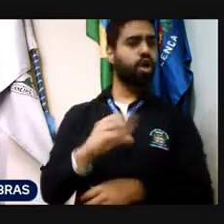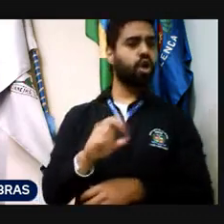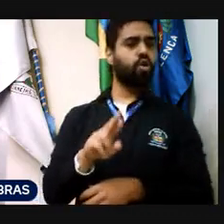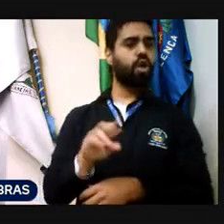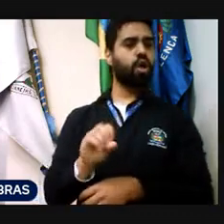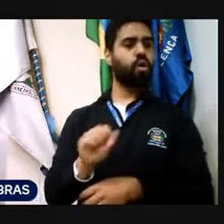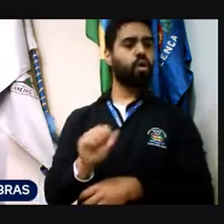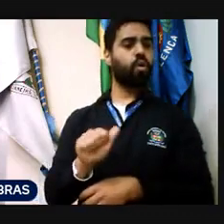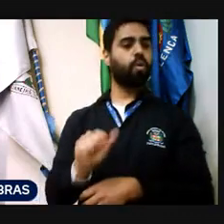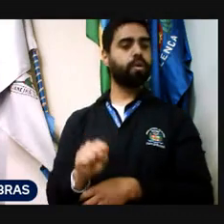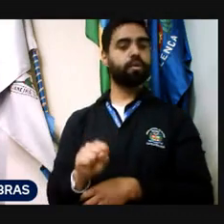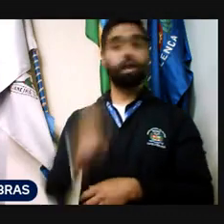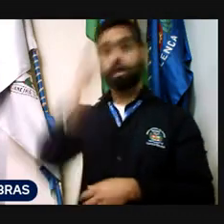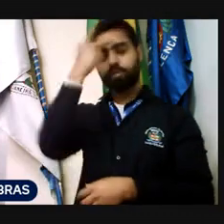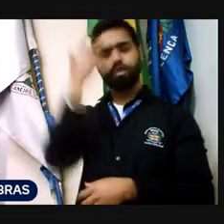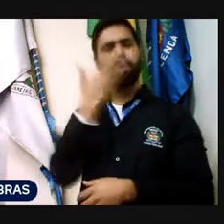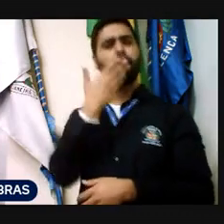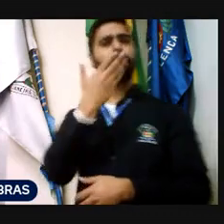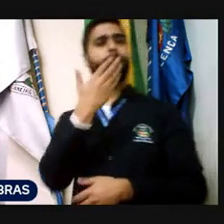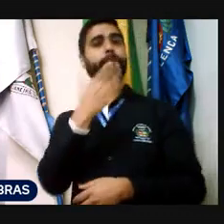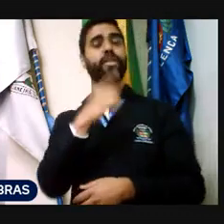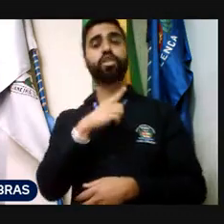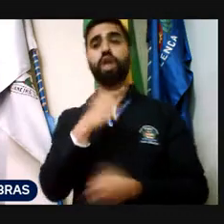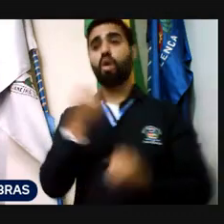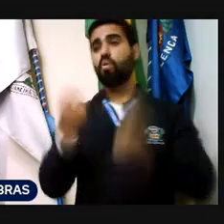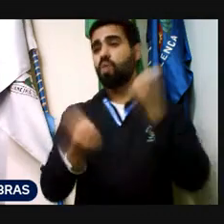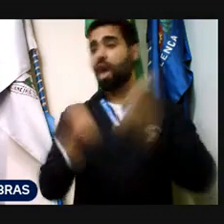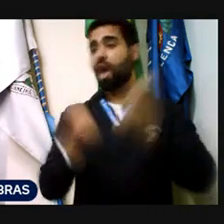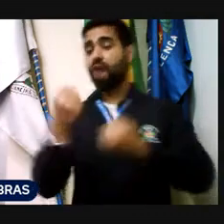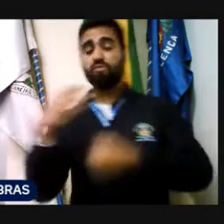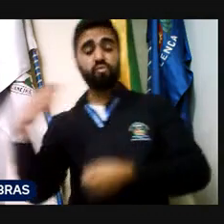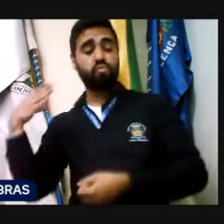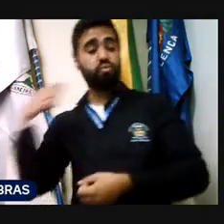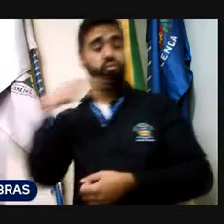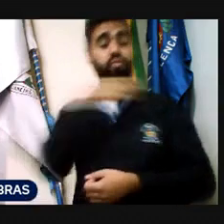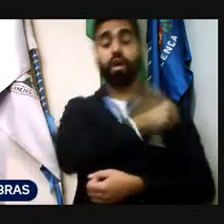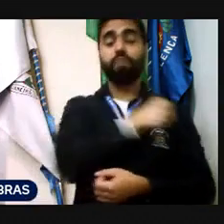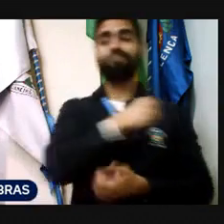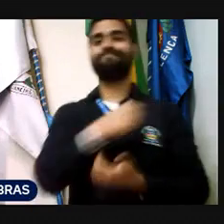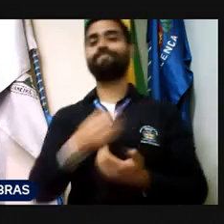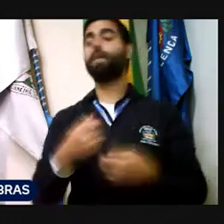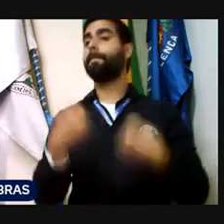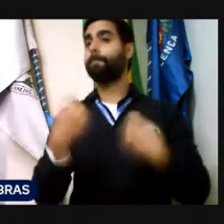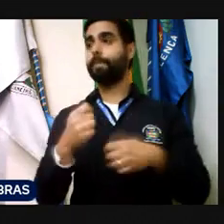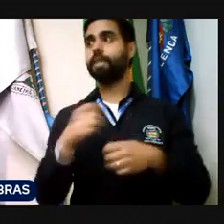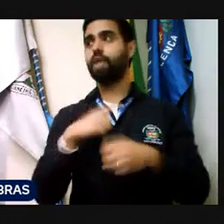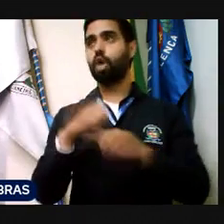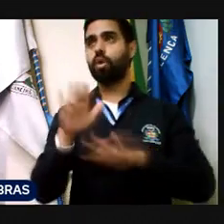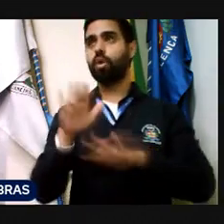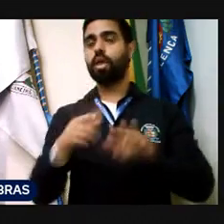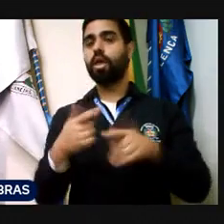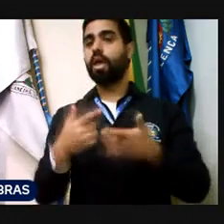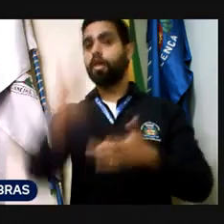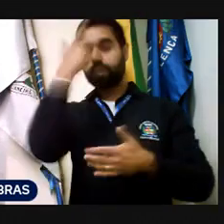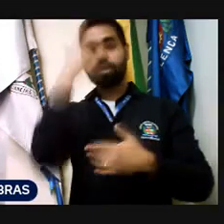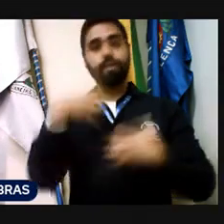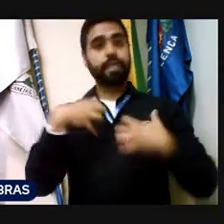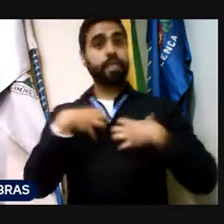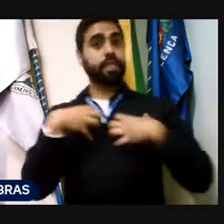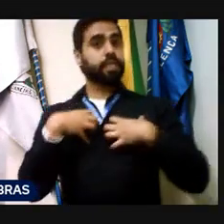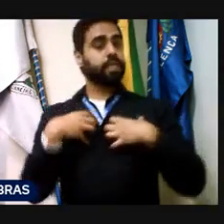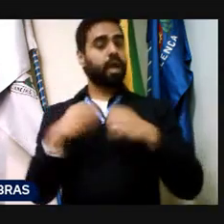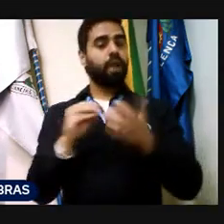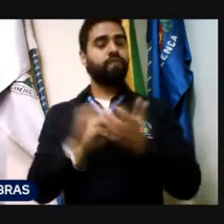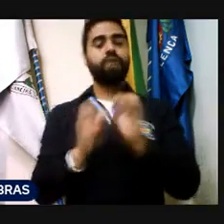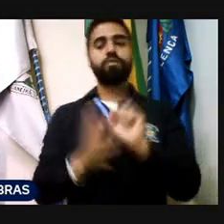procurados por moradores que relatam tráfego intenso de veículos em velocidade incompatível com o local, o que vem trazendo insegurança e perigo aos